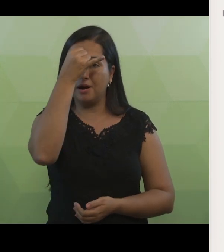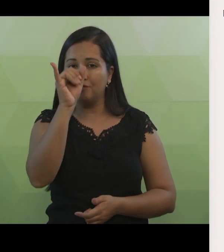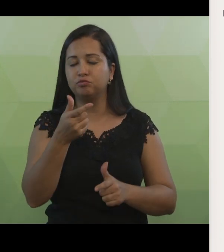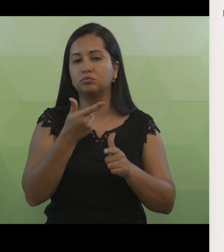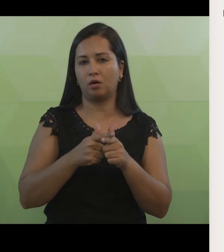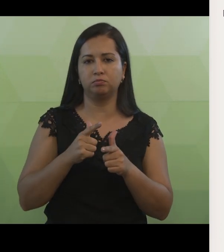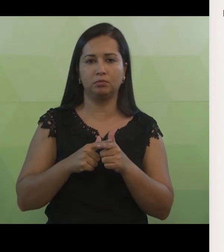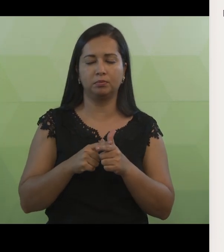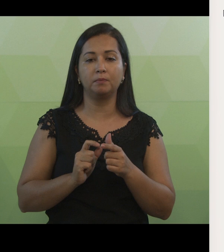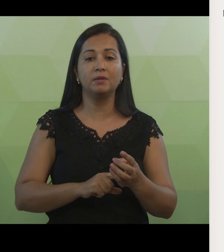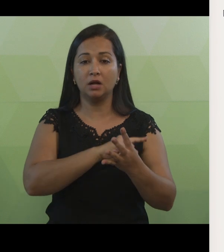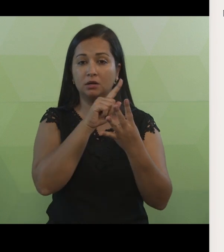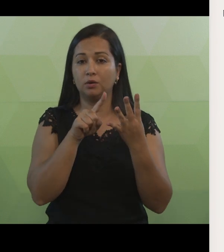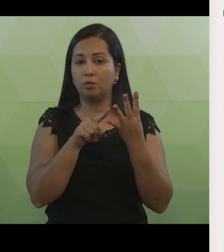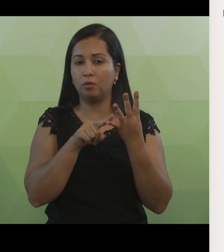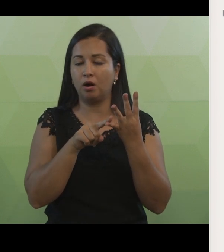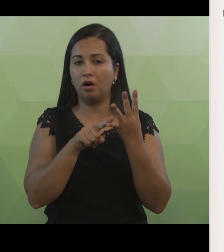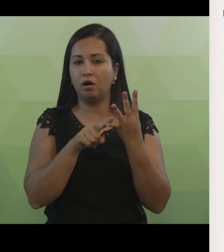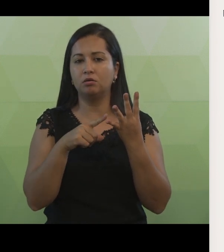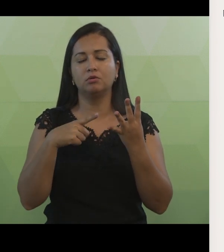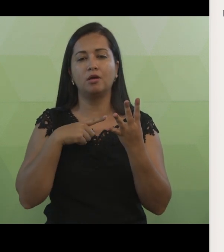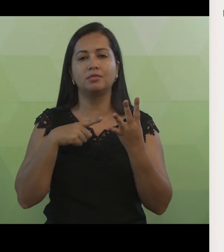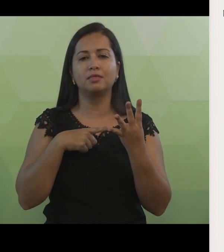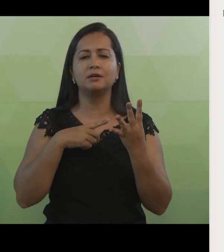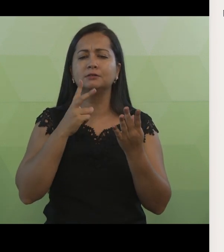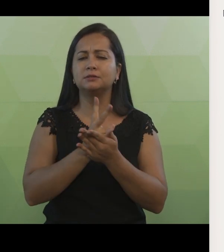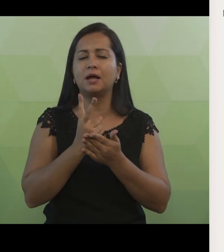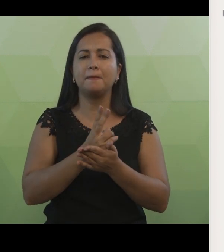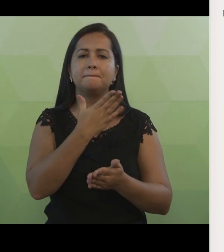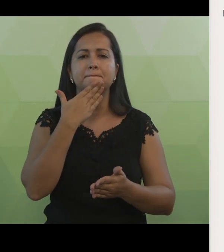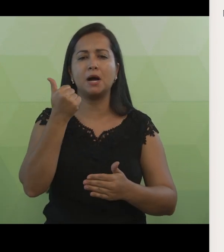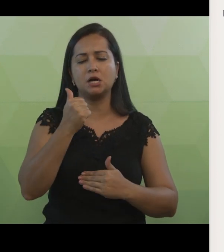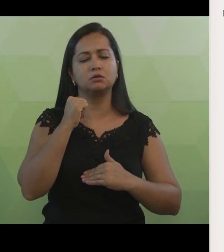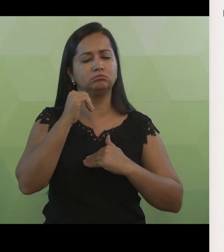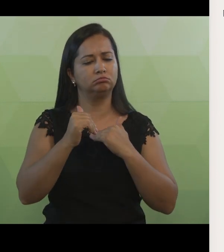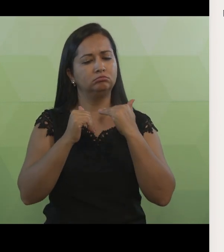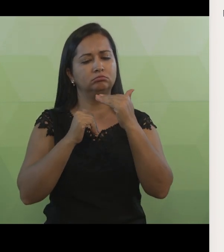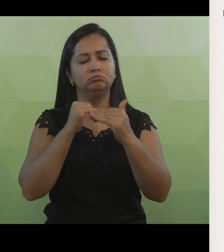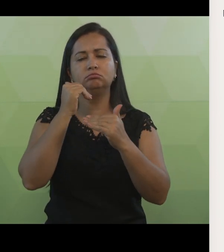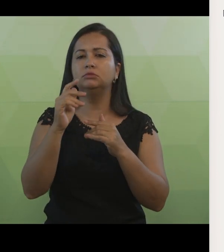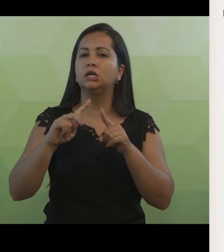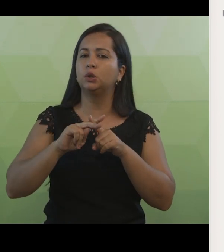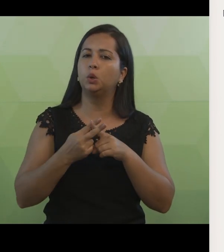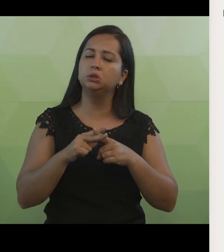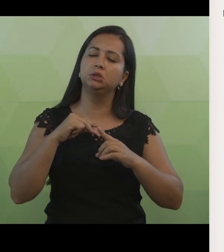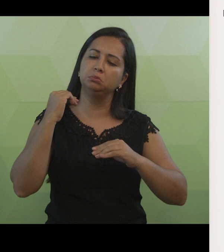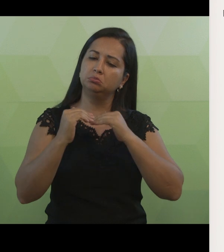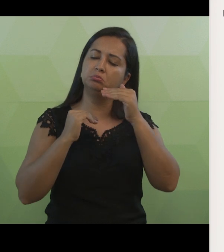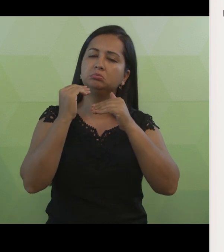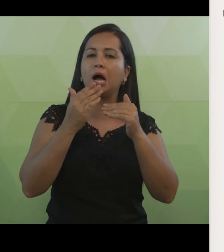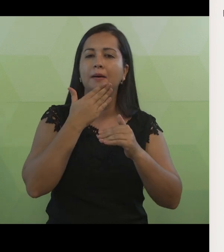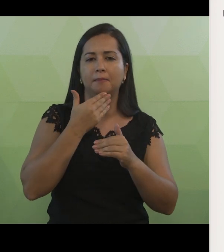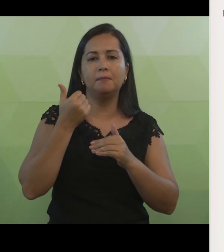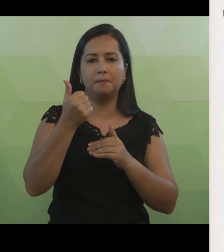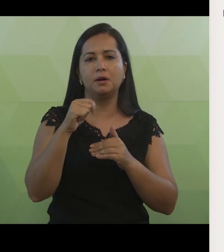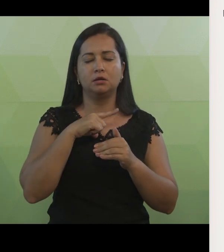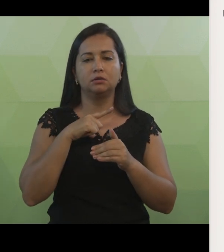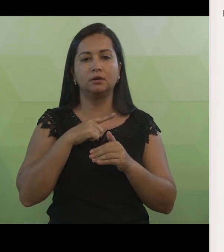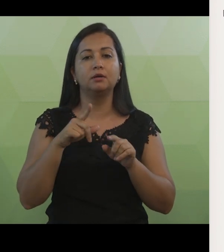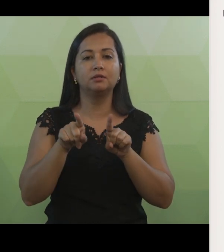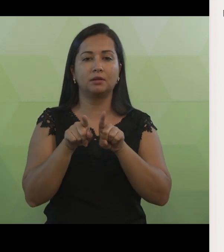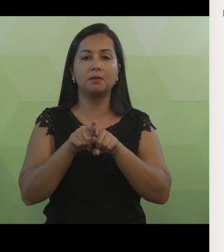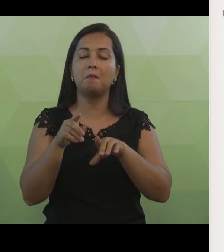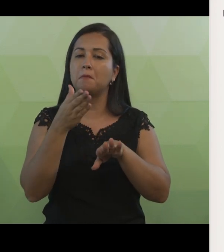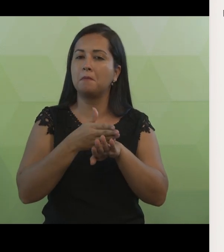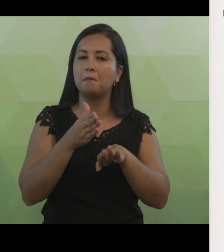Já o nível 4 seria o processo de melhoria contínua, sempre procurando encontrar oportunidades de melhoria no sistema e verificando por meio de